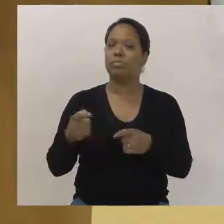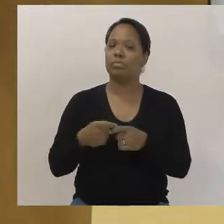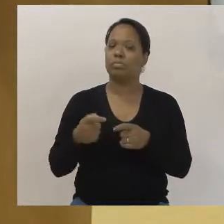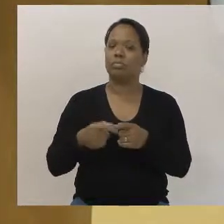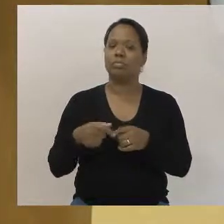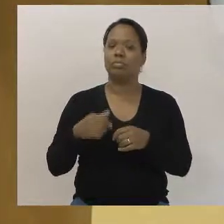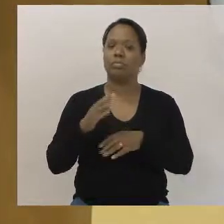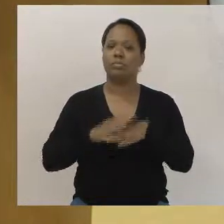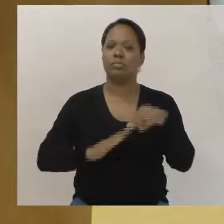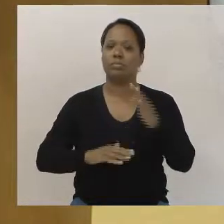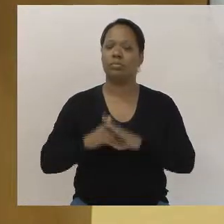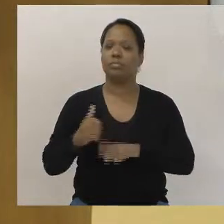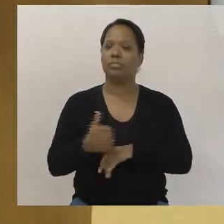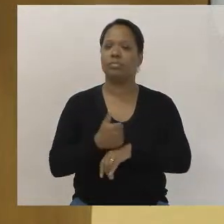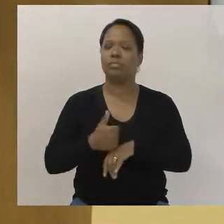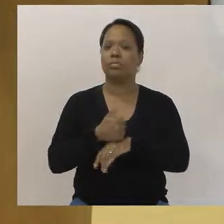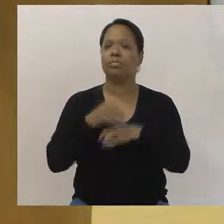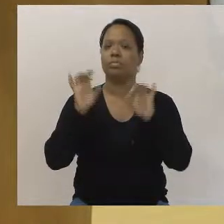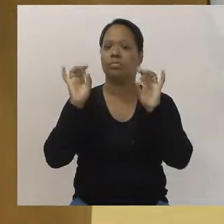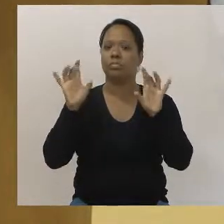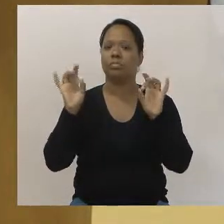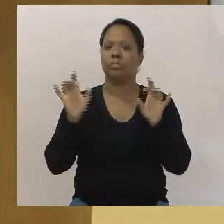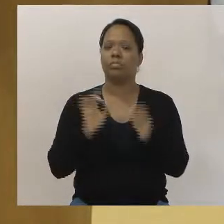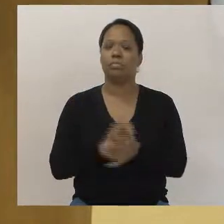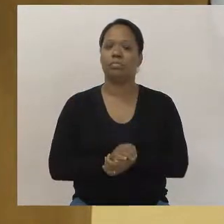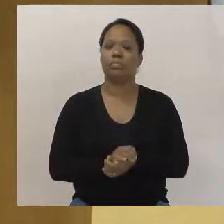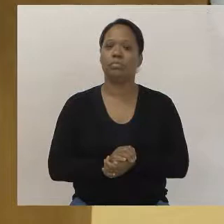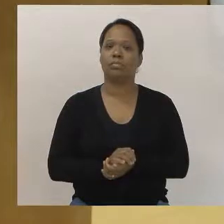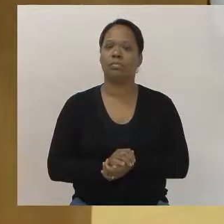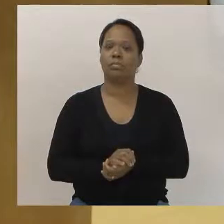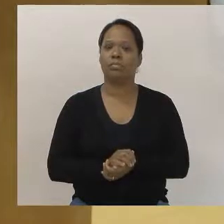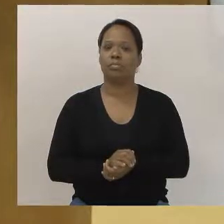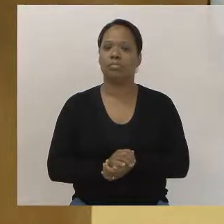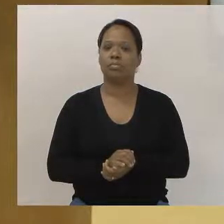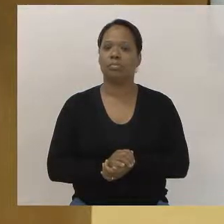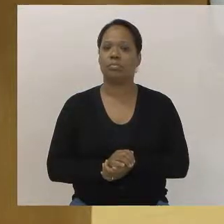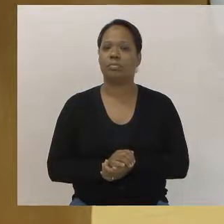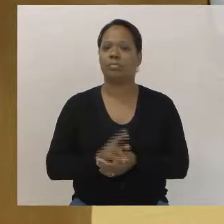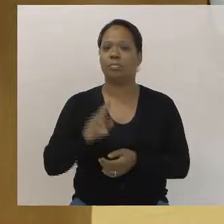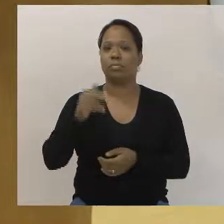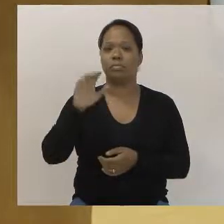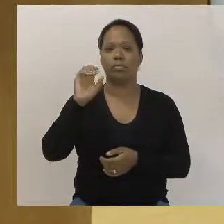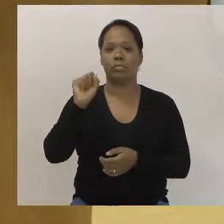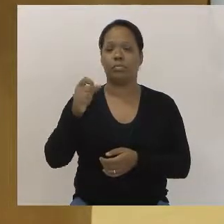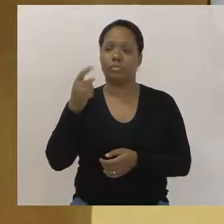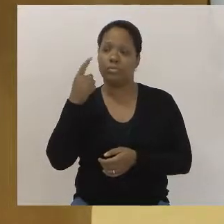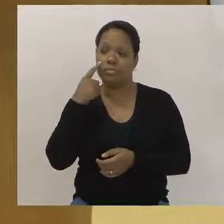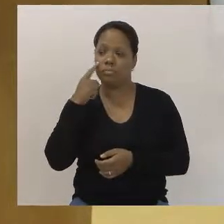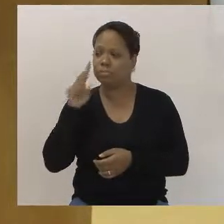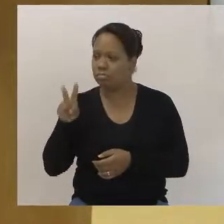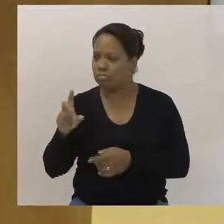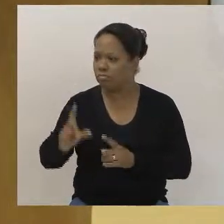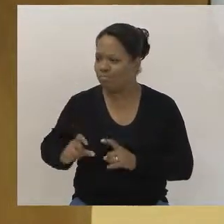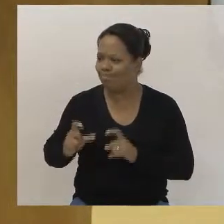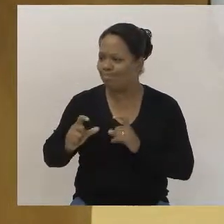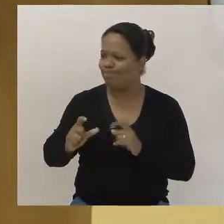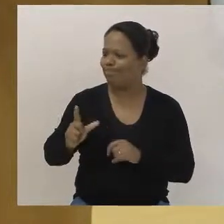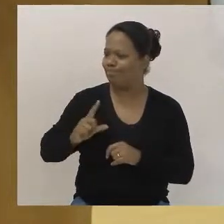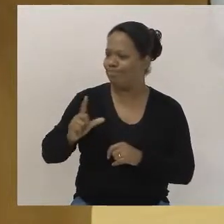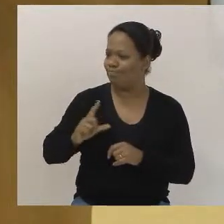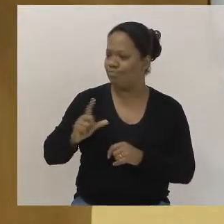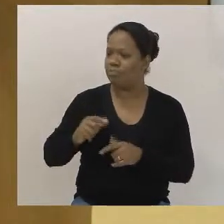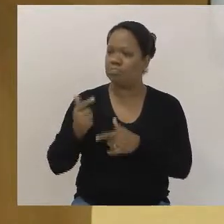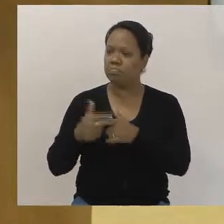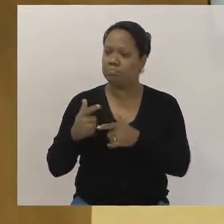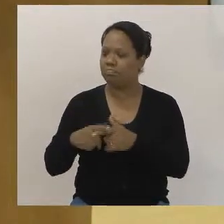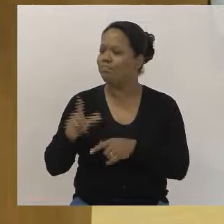especialista porque não adianta o clínico na unidade básica detectar que eu tô com câncer detectado o